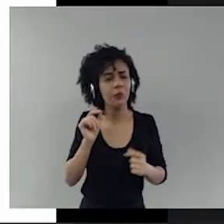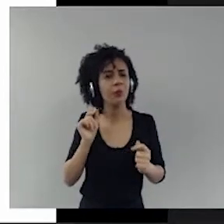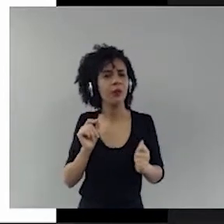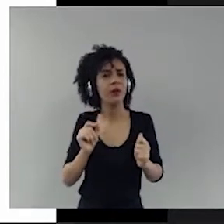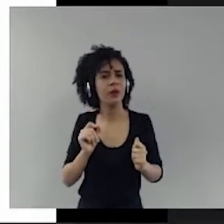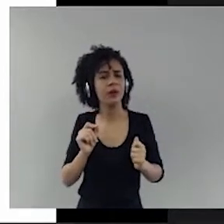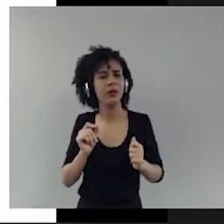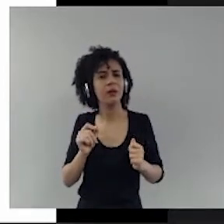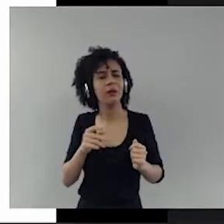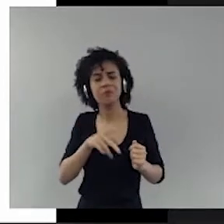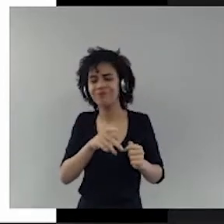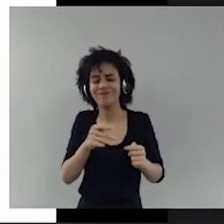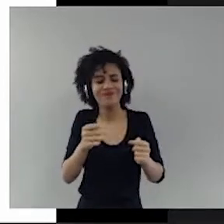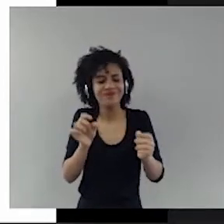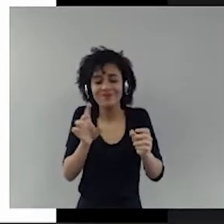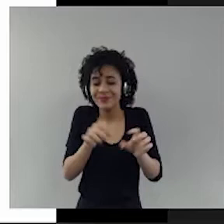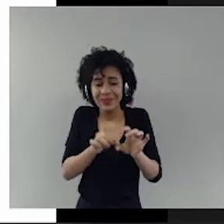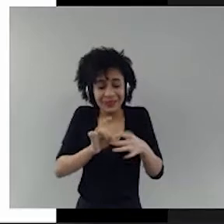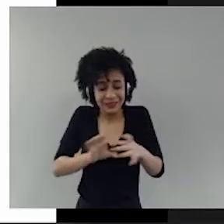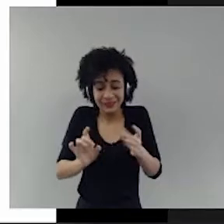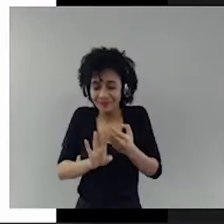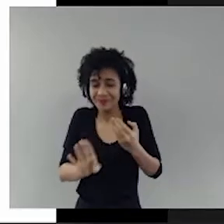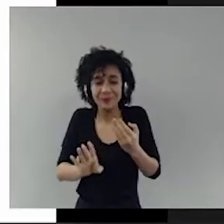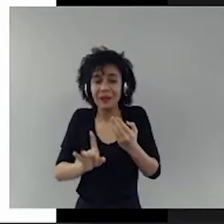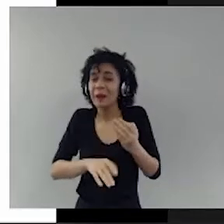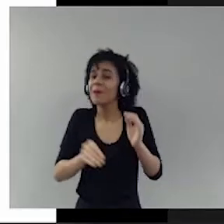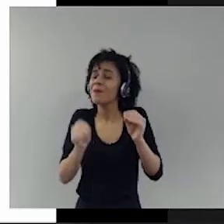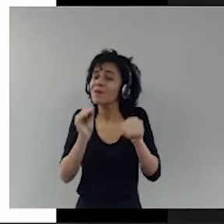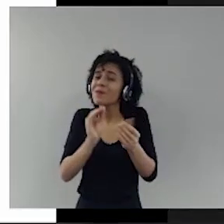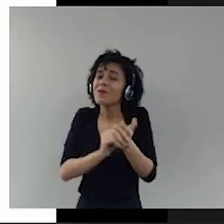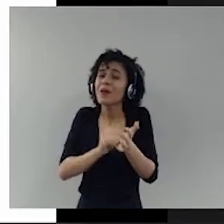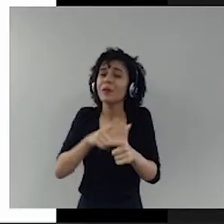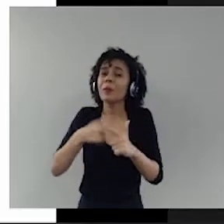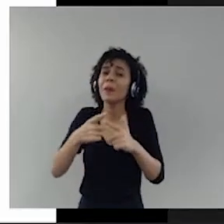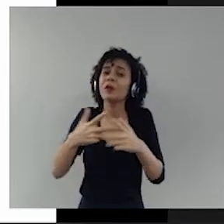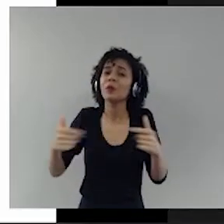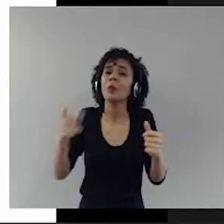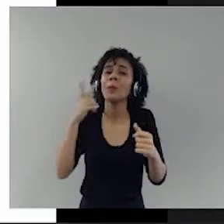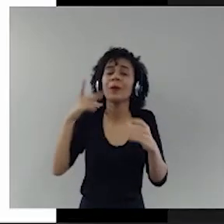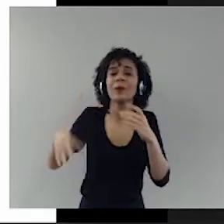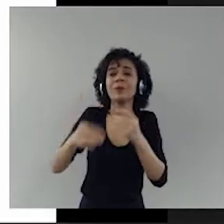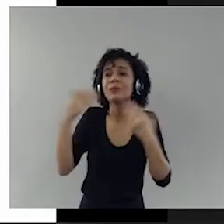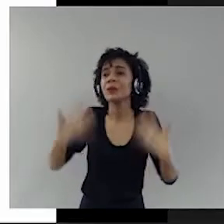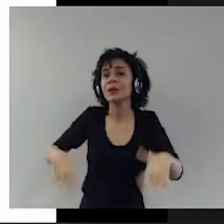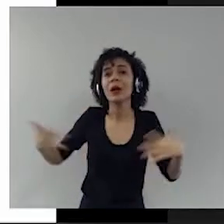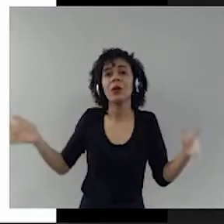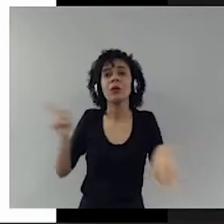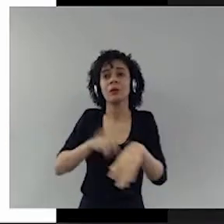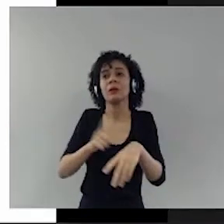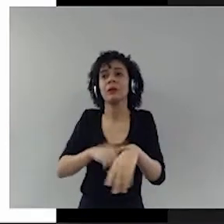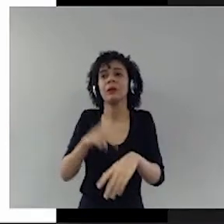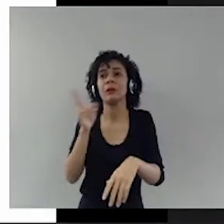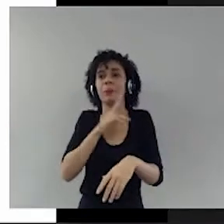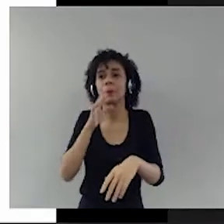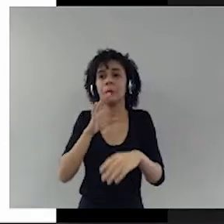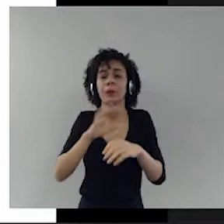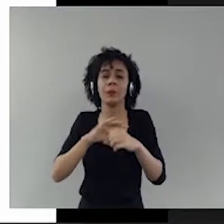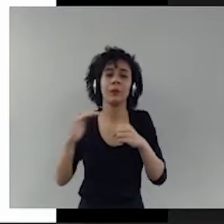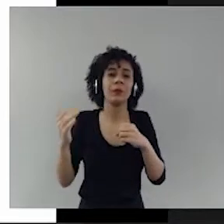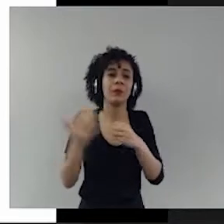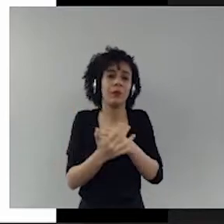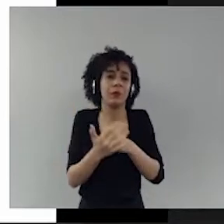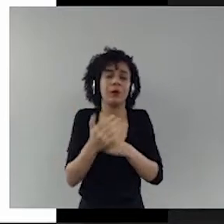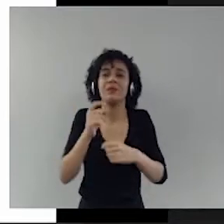licitação era insuficiente para fazer frente a grande necessidade que o países enfrentavam os grandes desafios